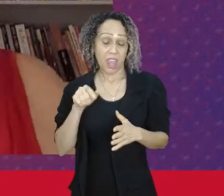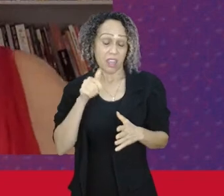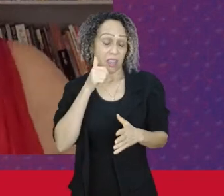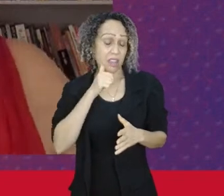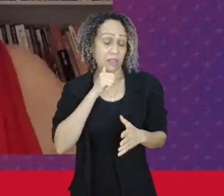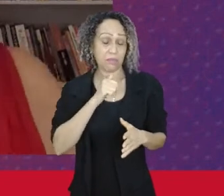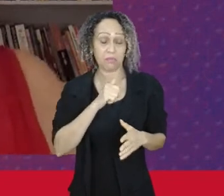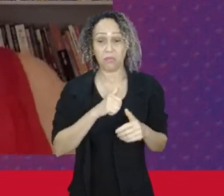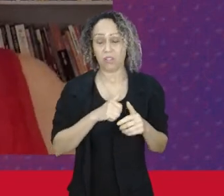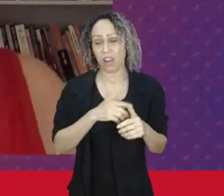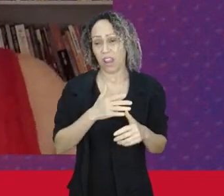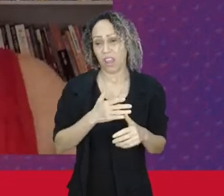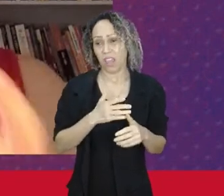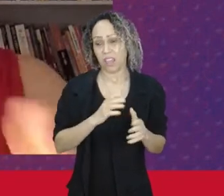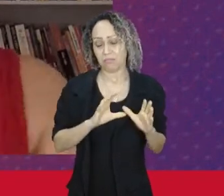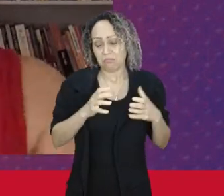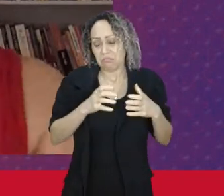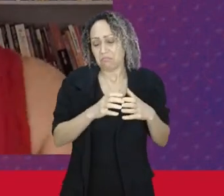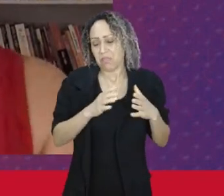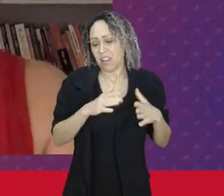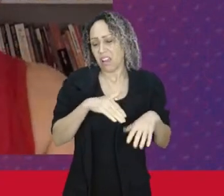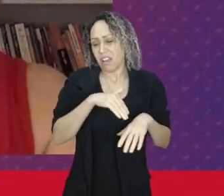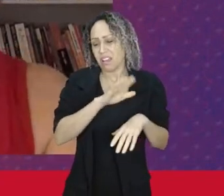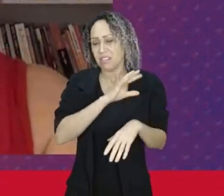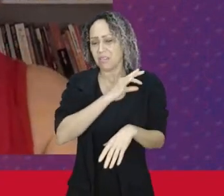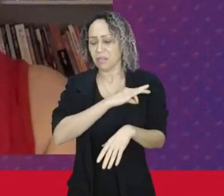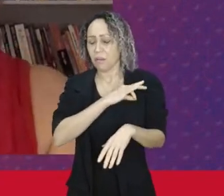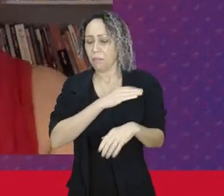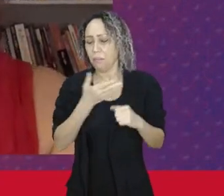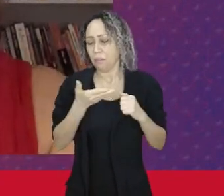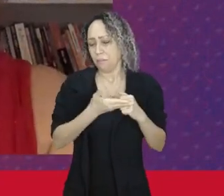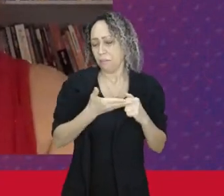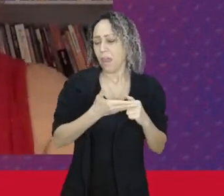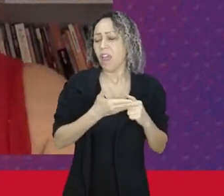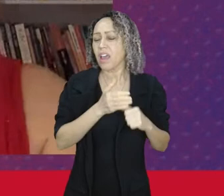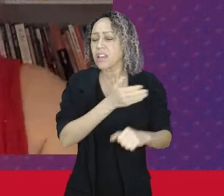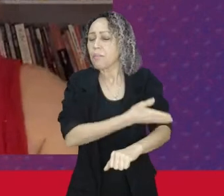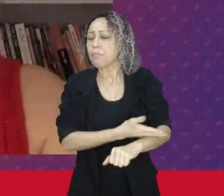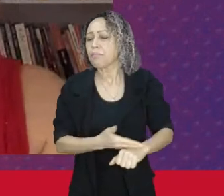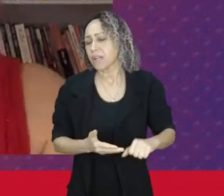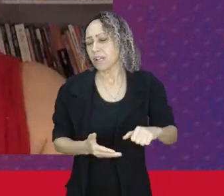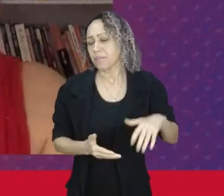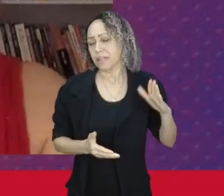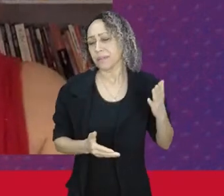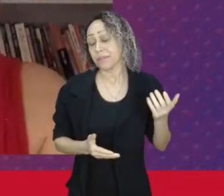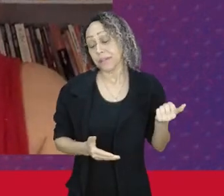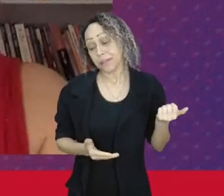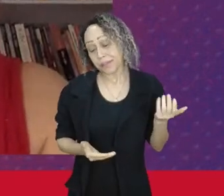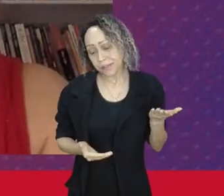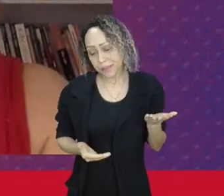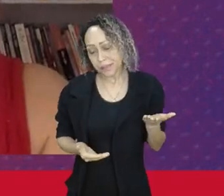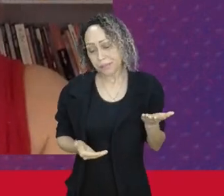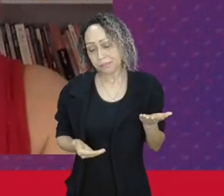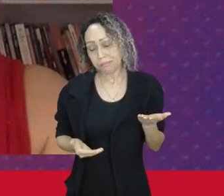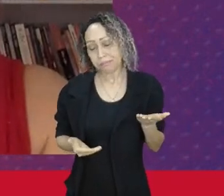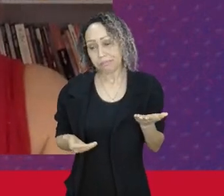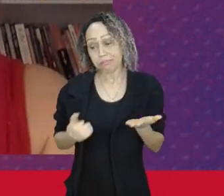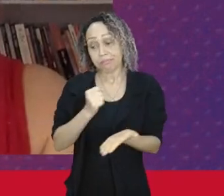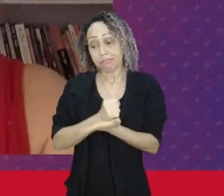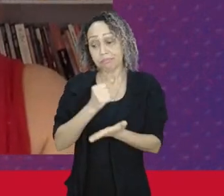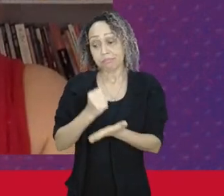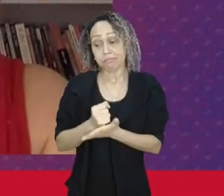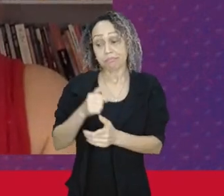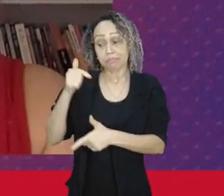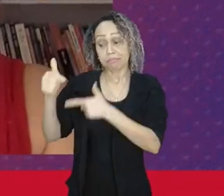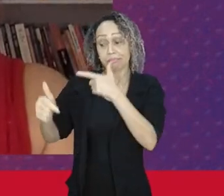branca. Então, aí a gente vê como esse contexto da mulher atrelada à questão